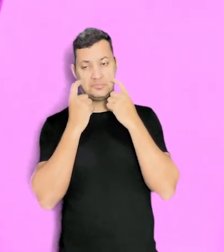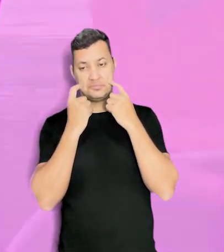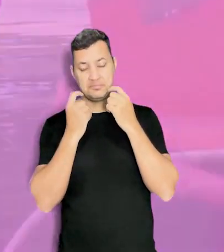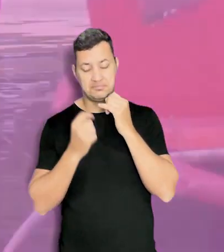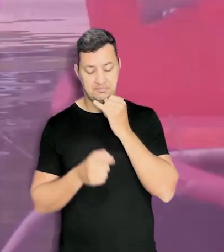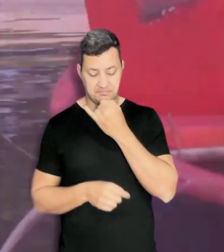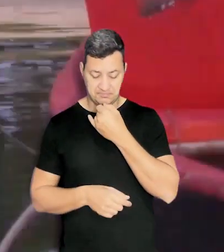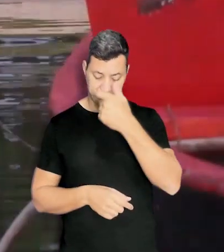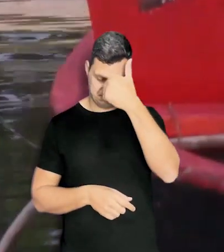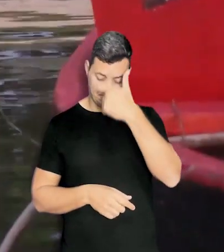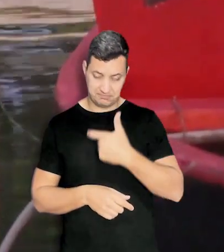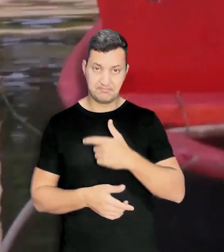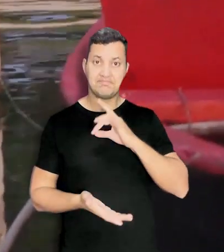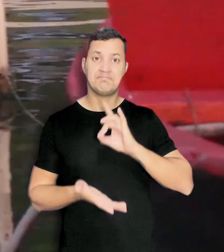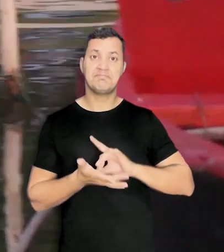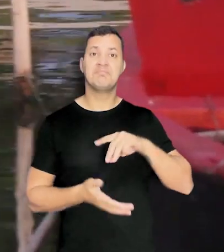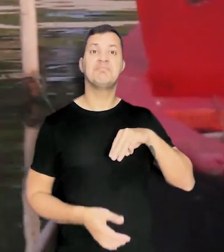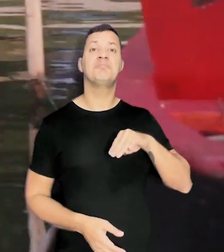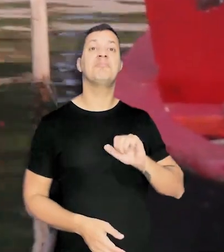que sou Marabá.